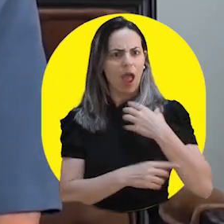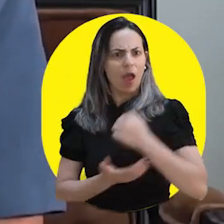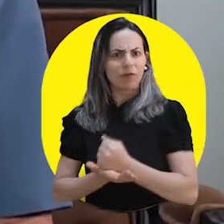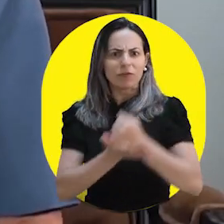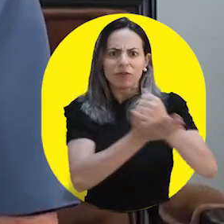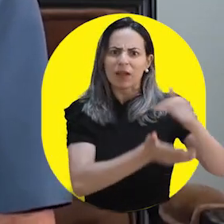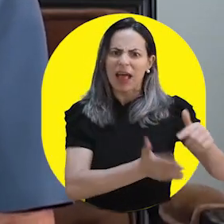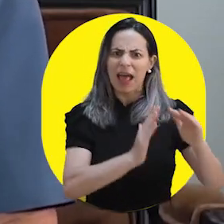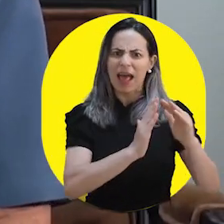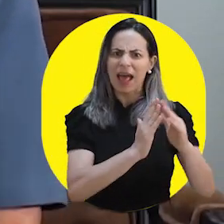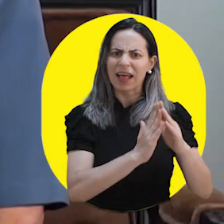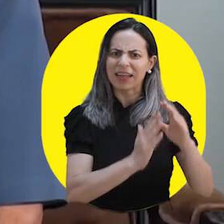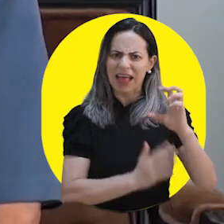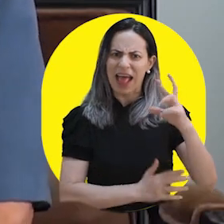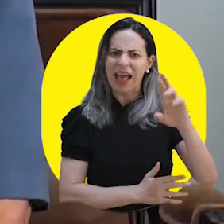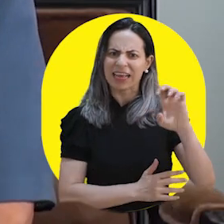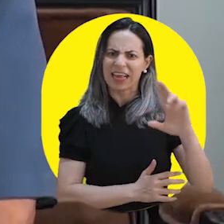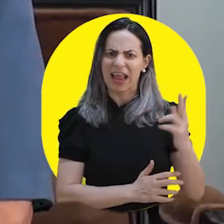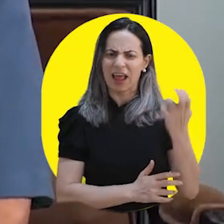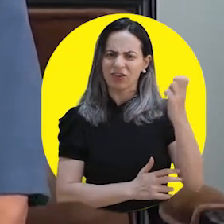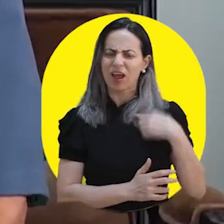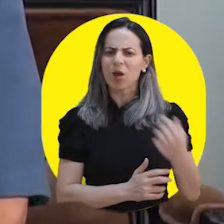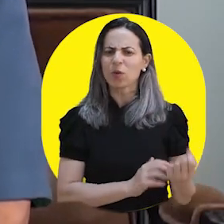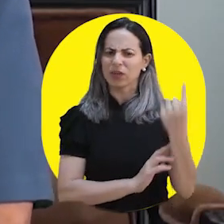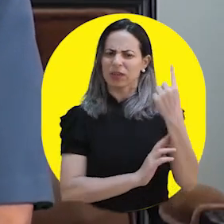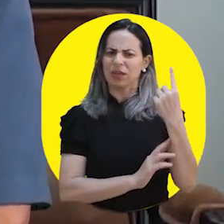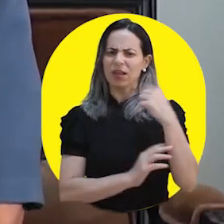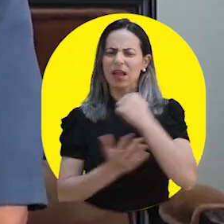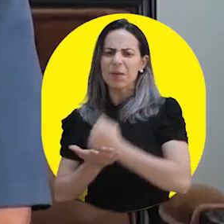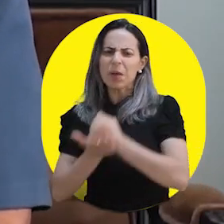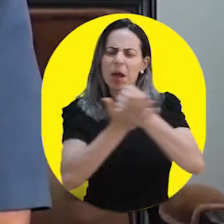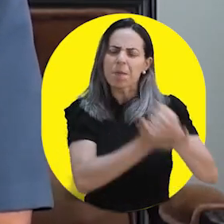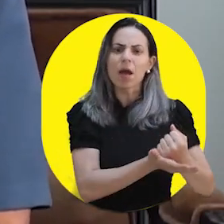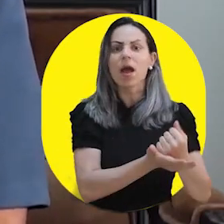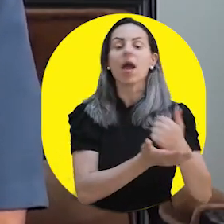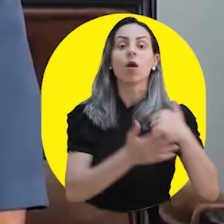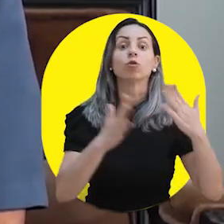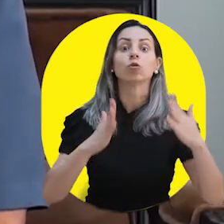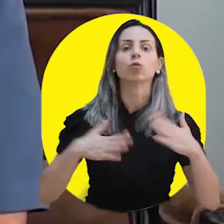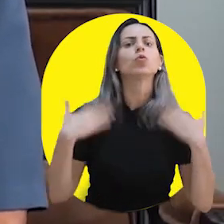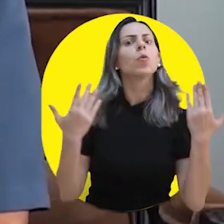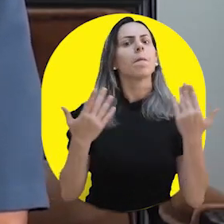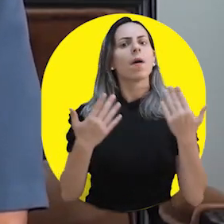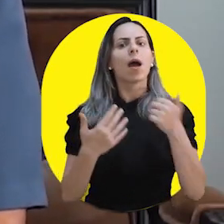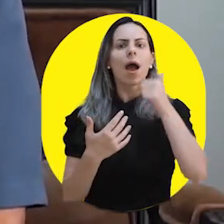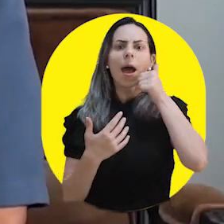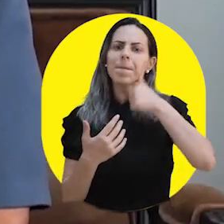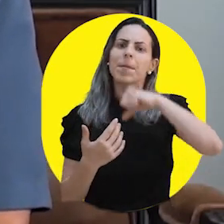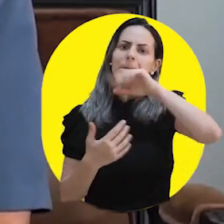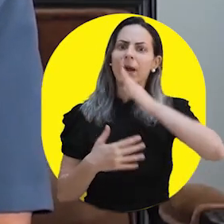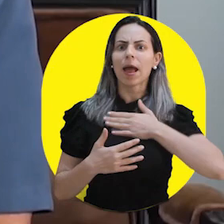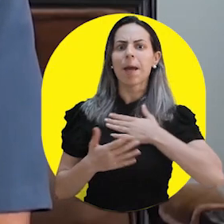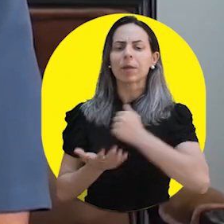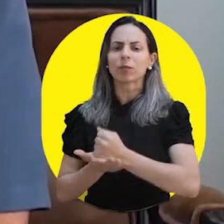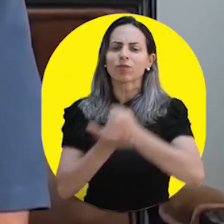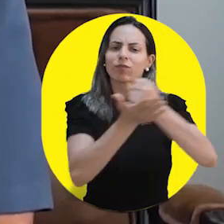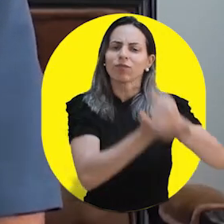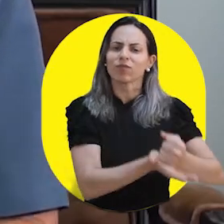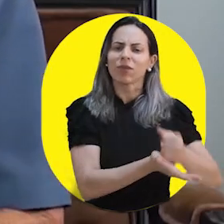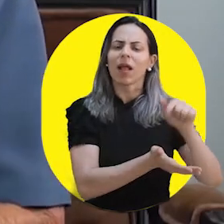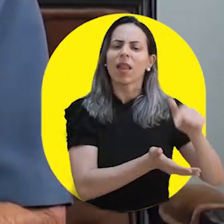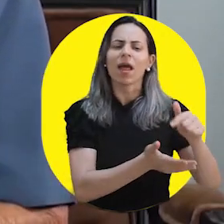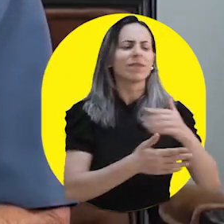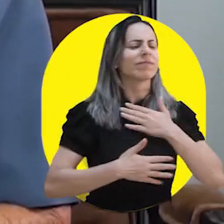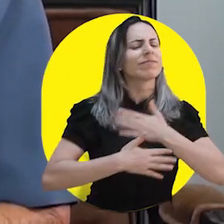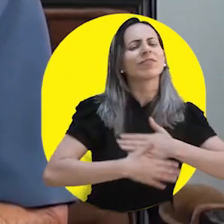Nossa, mas eu vou trazer minha mãe para a creche do idoso, eu achei estranho, né? Mas foi uma grata surpresa ela ir para lá,